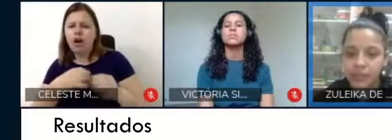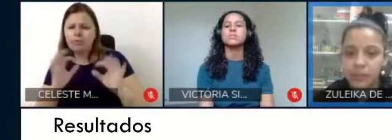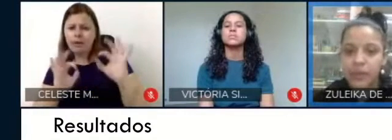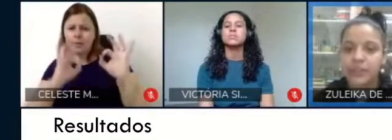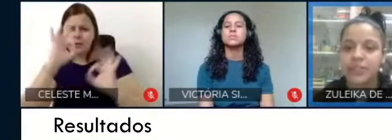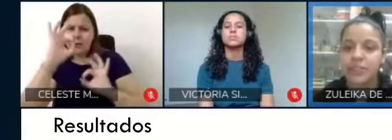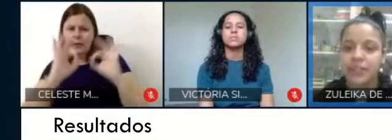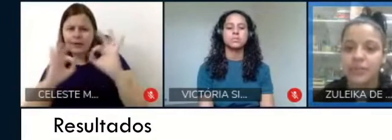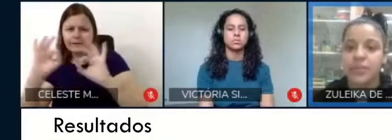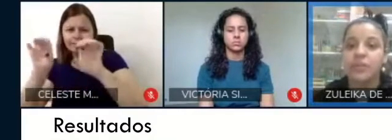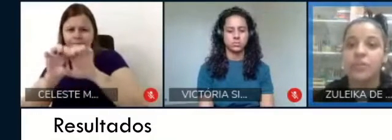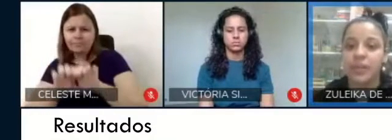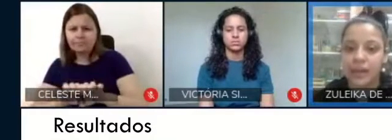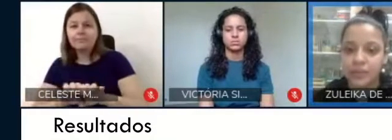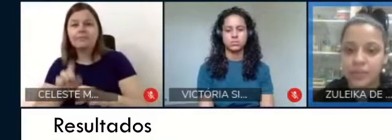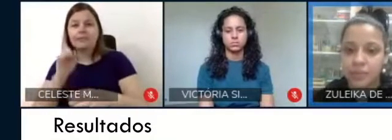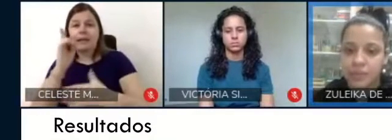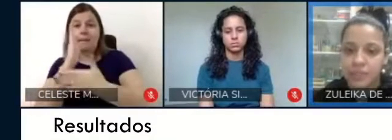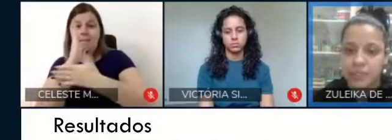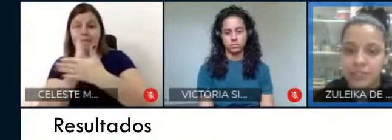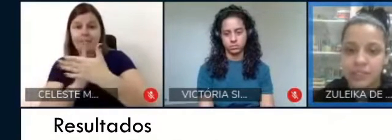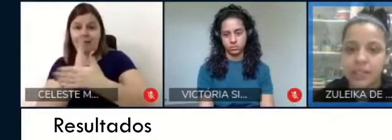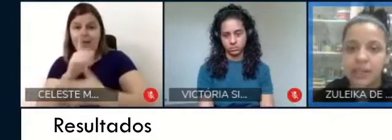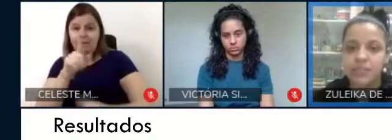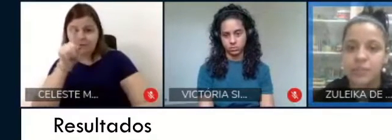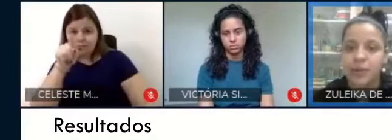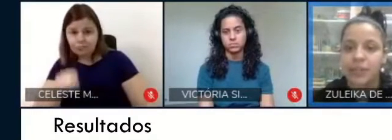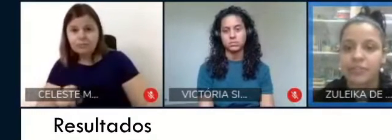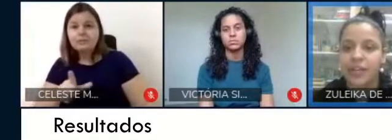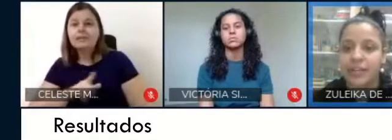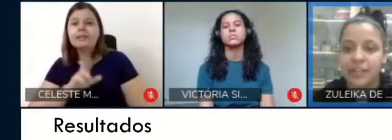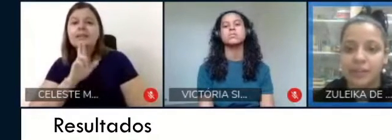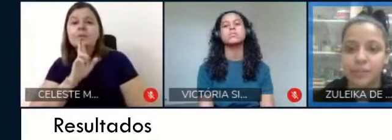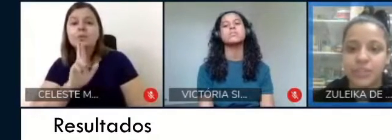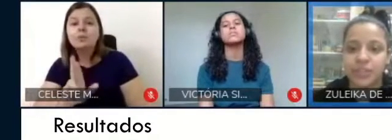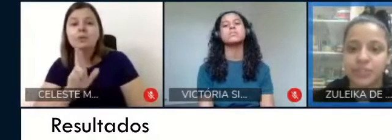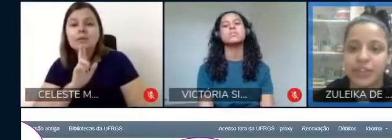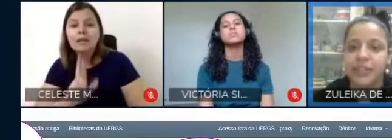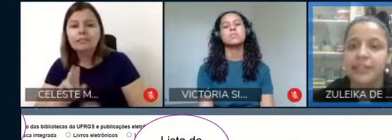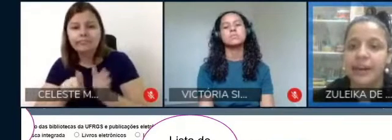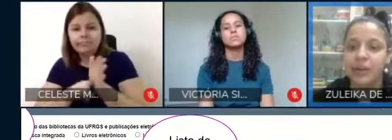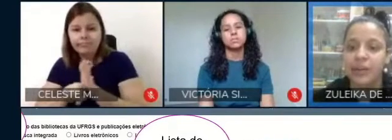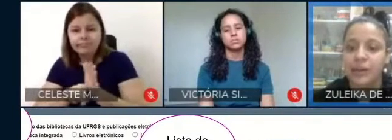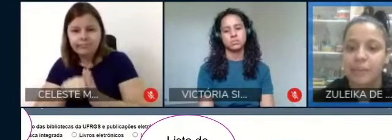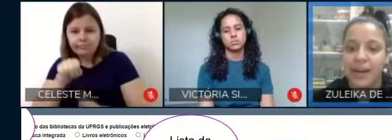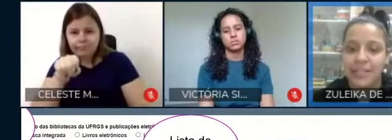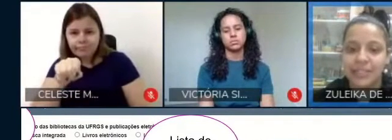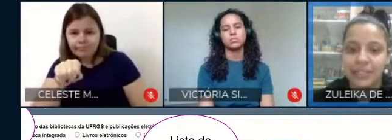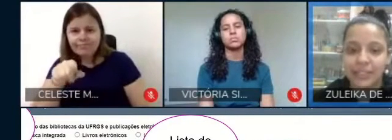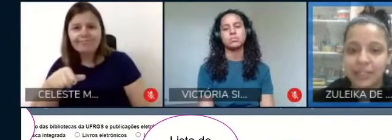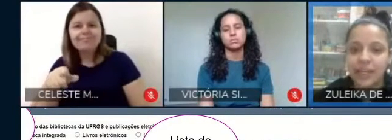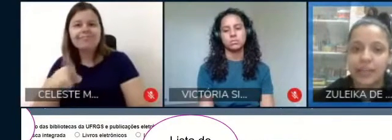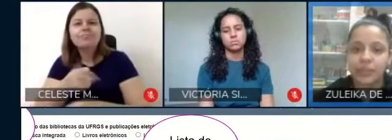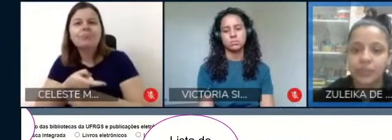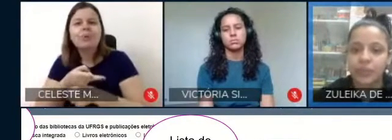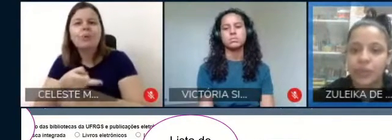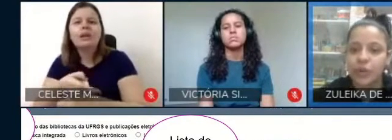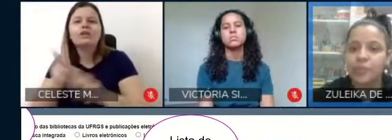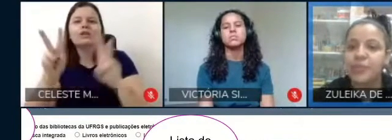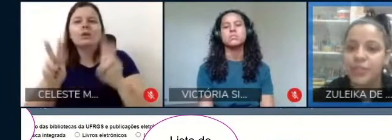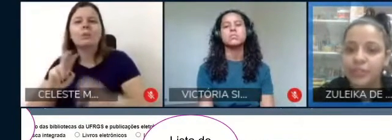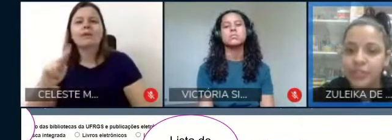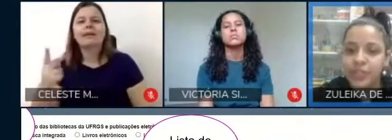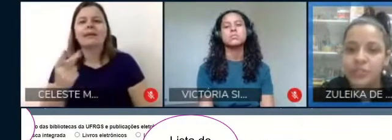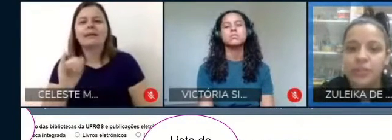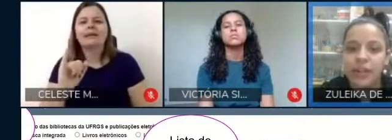Então, no centro, a gente tem os resultados de pesquisa. Vocês podem ver ali que a busca foi hidráulica básica e